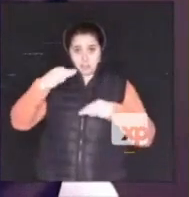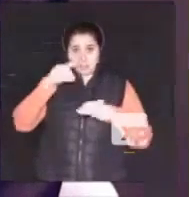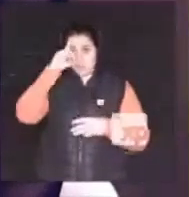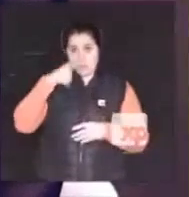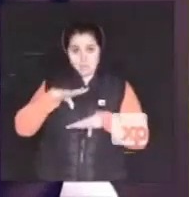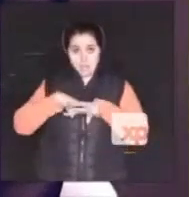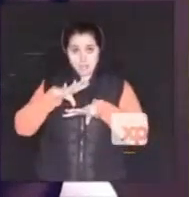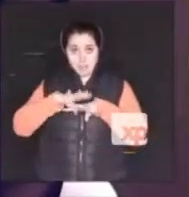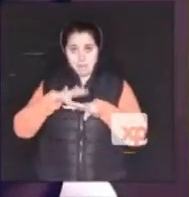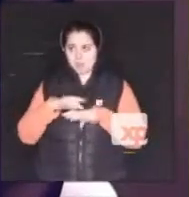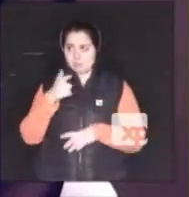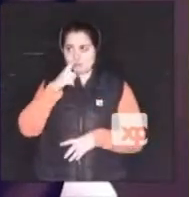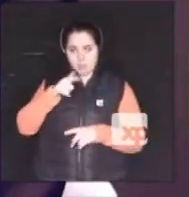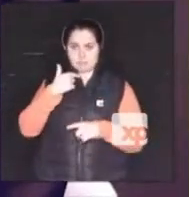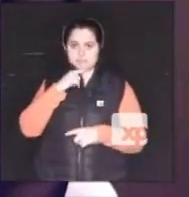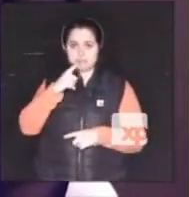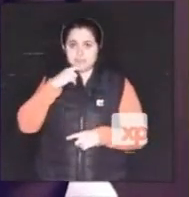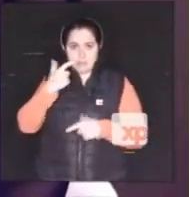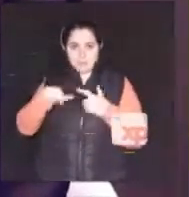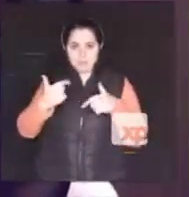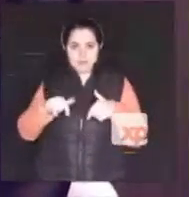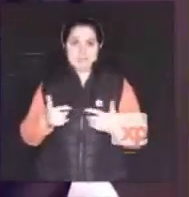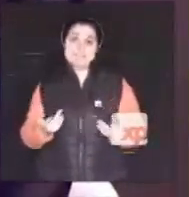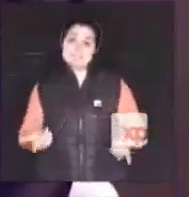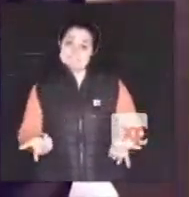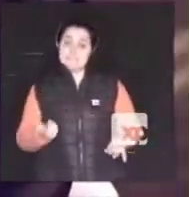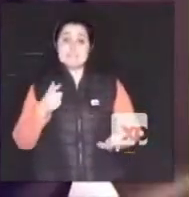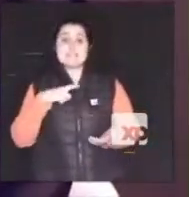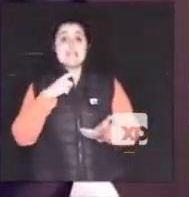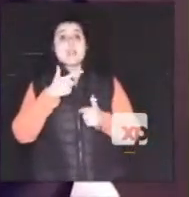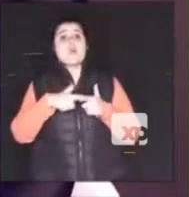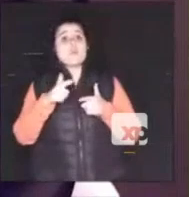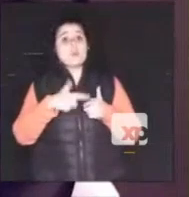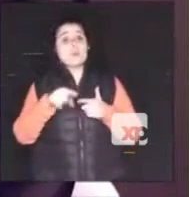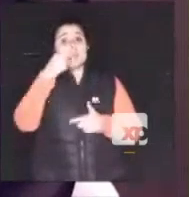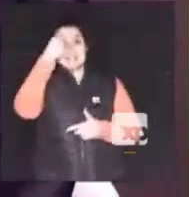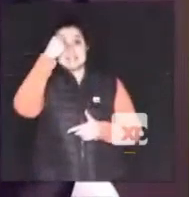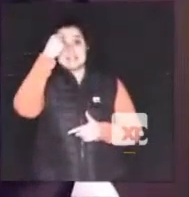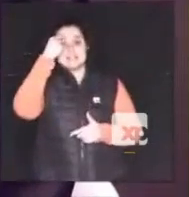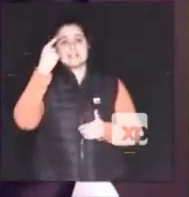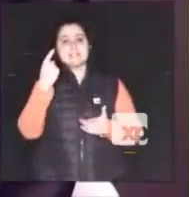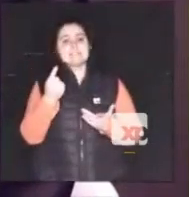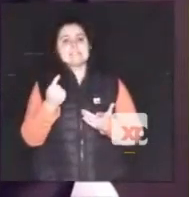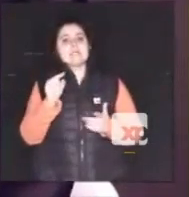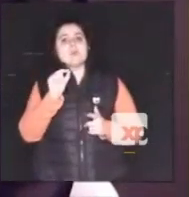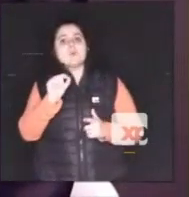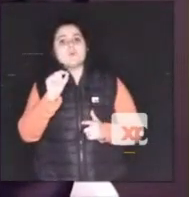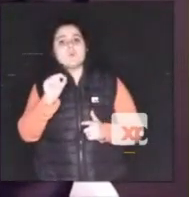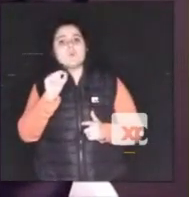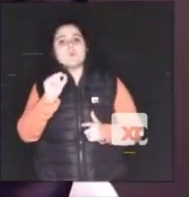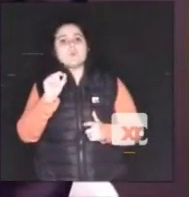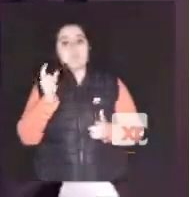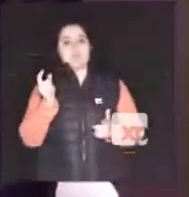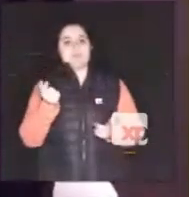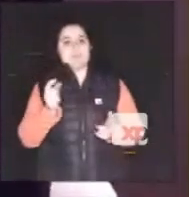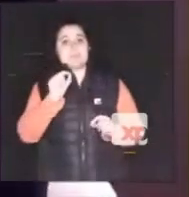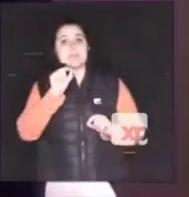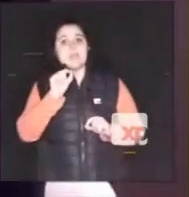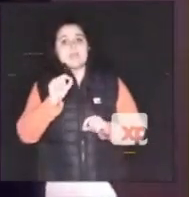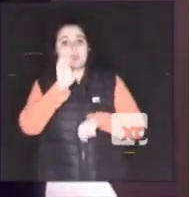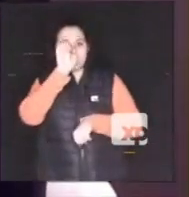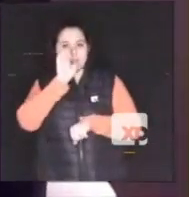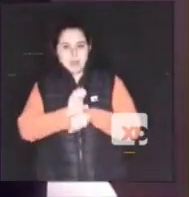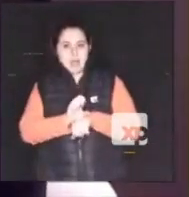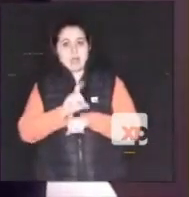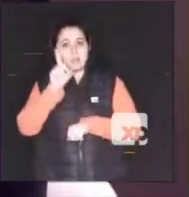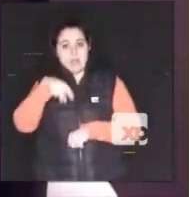fazer matemática não consegue cumprir bem o seu papel a um problema no entanto deve ainda a uma mentalidade estatística no brasil em